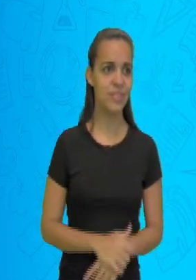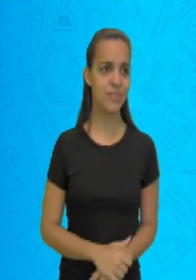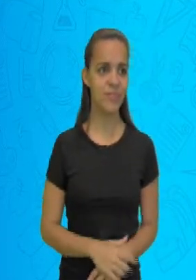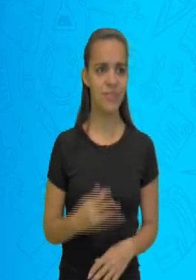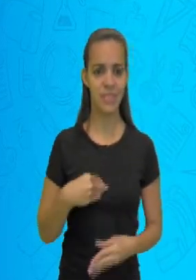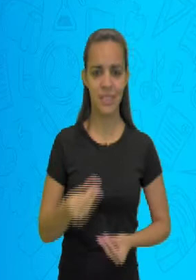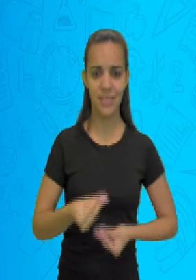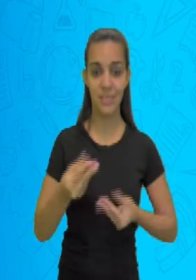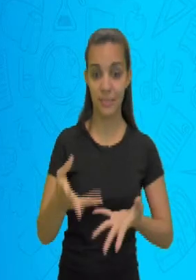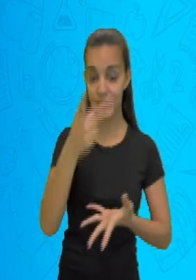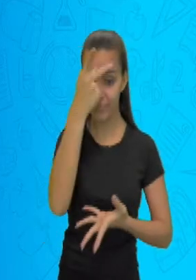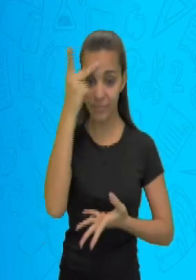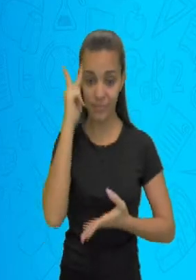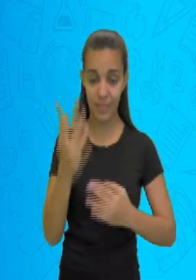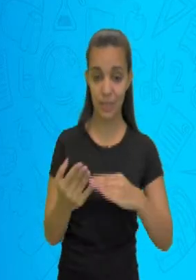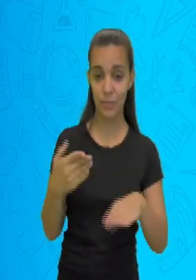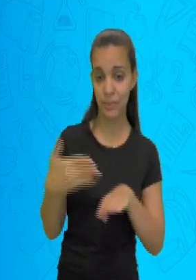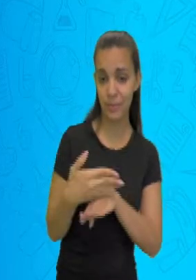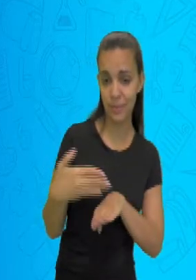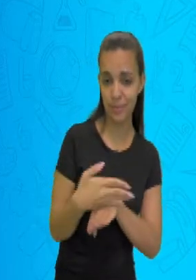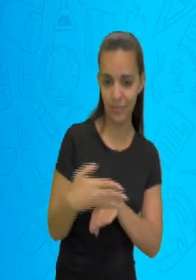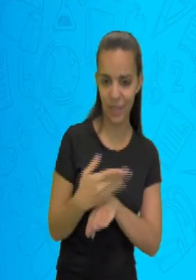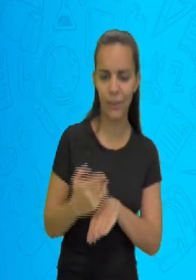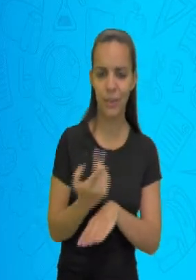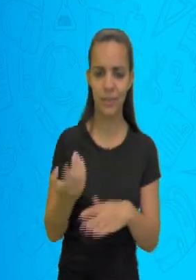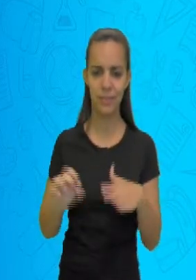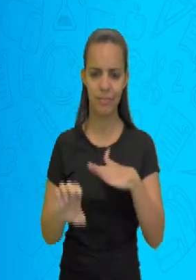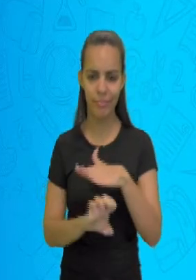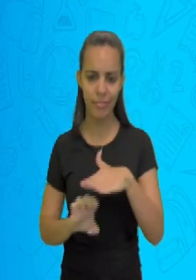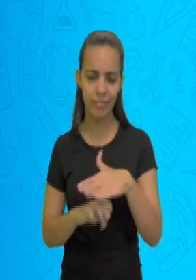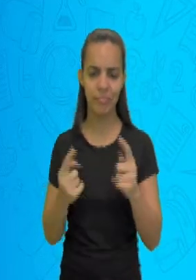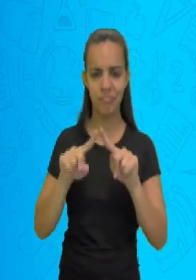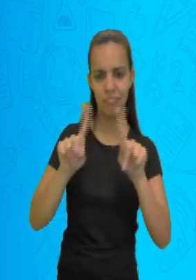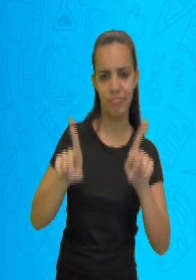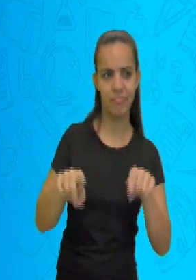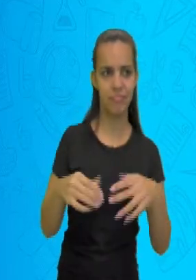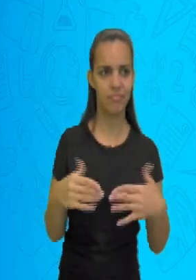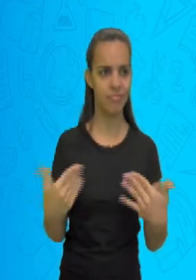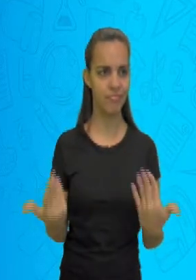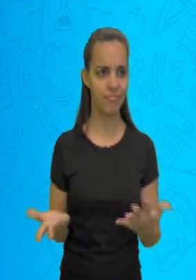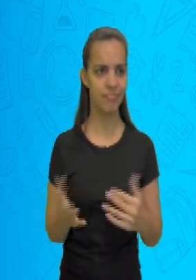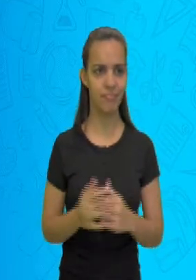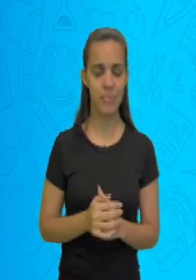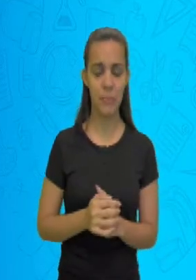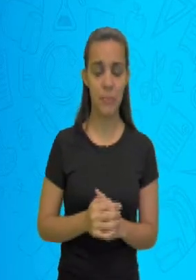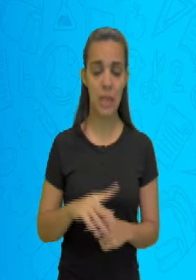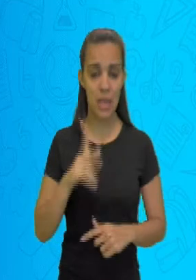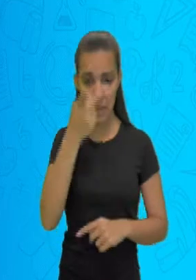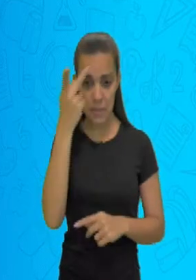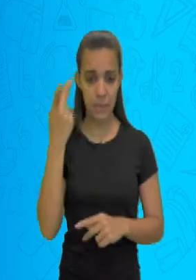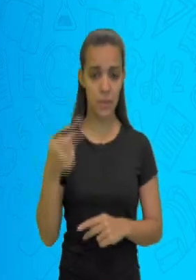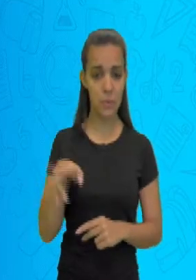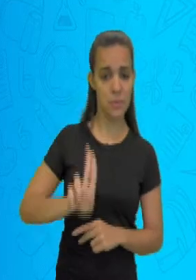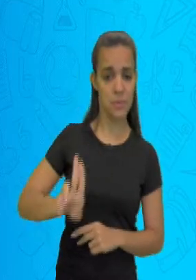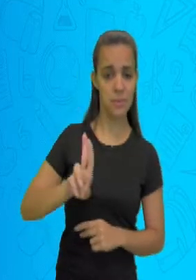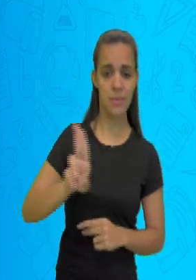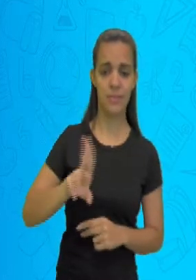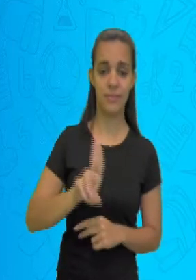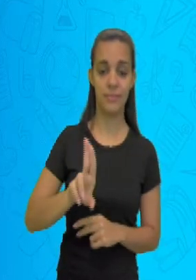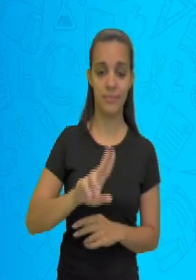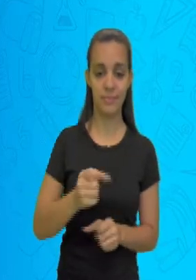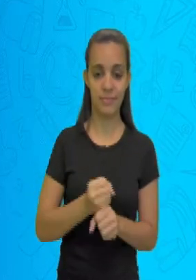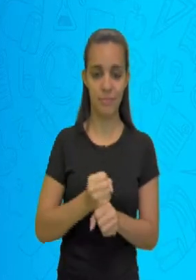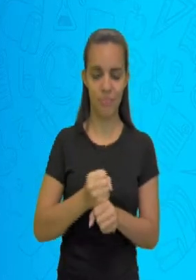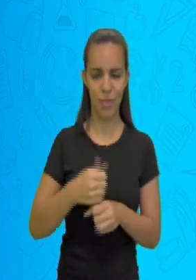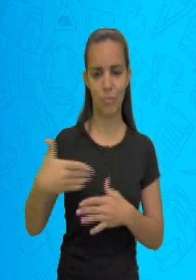os seus clientes como brindes e para que as pessoas usem durante o ano todo aquele calendário.